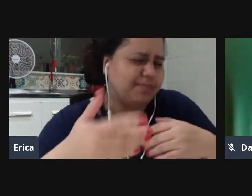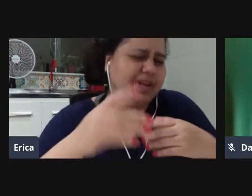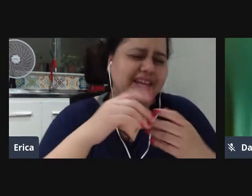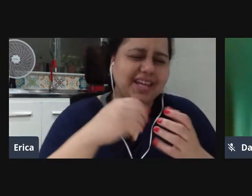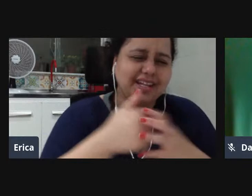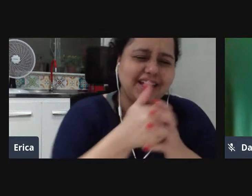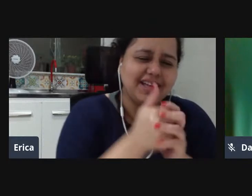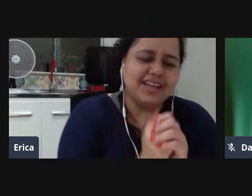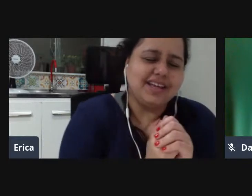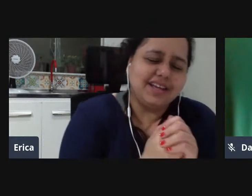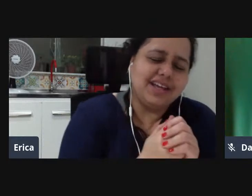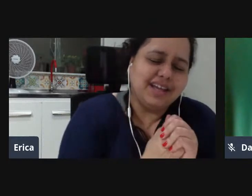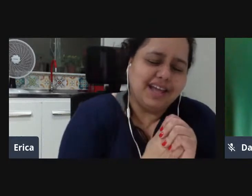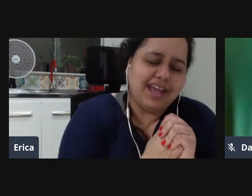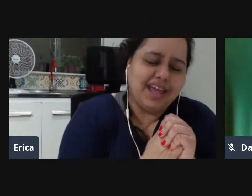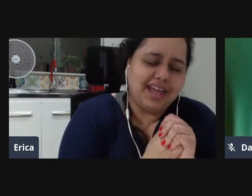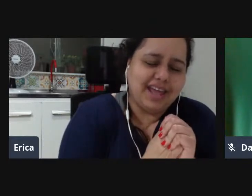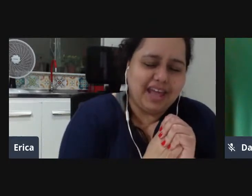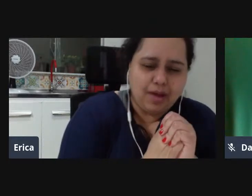durante a disciplina,